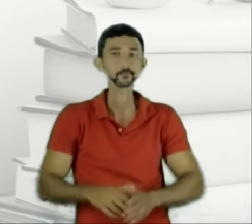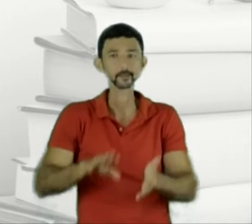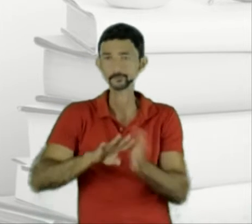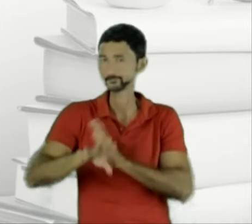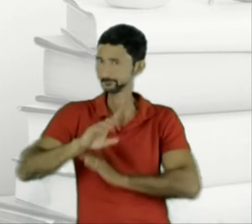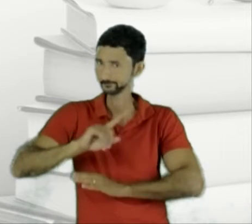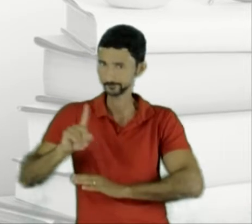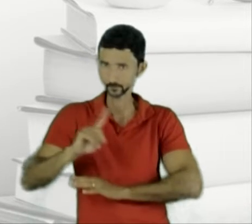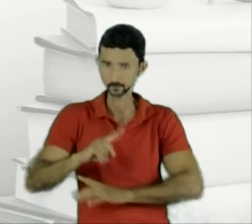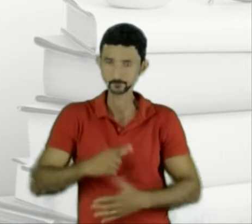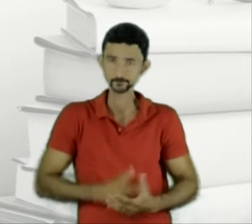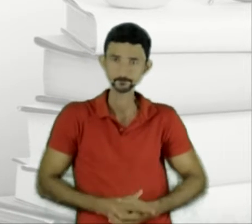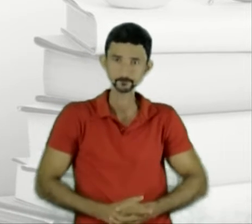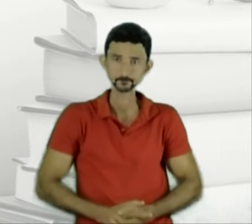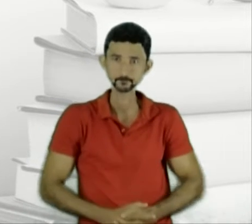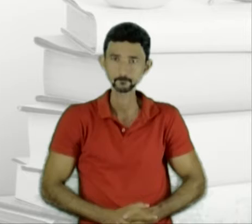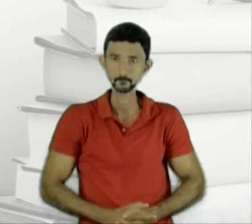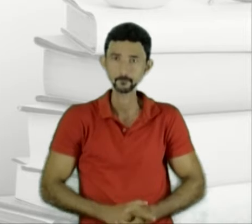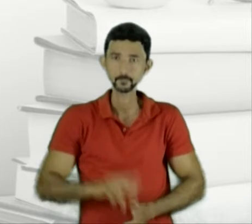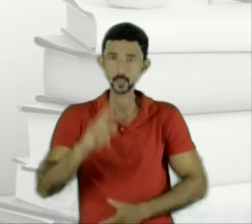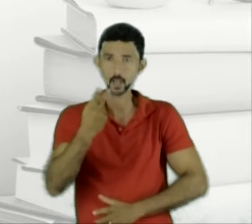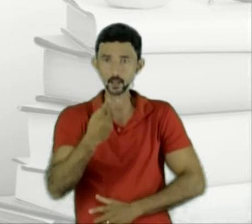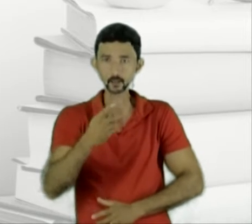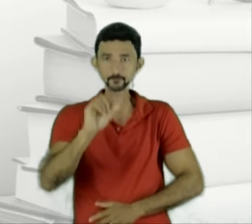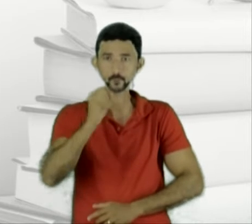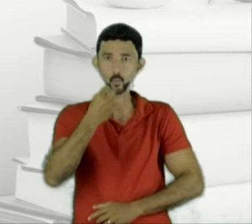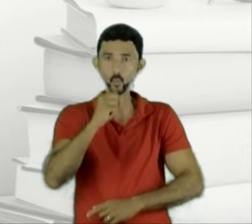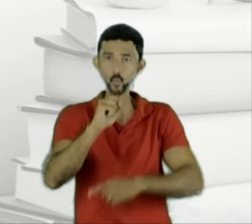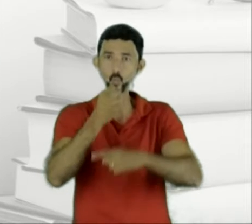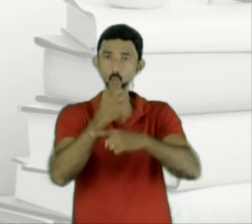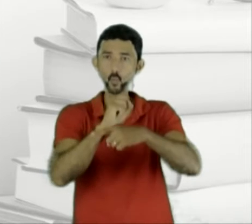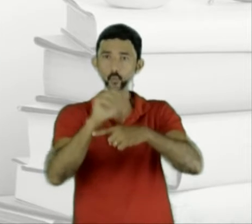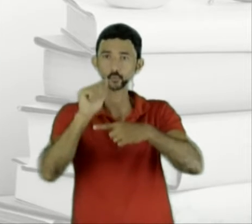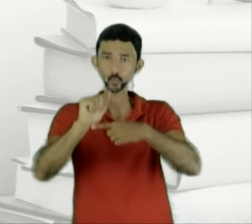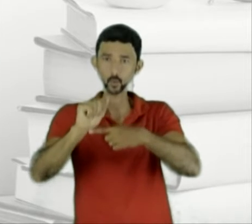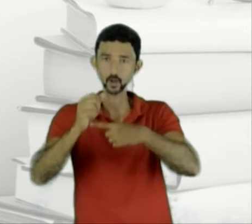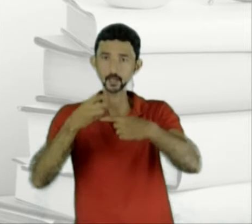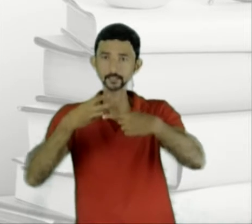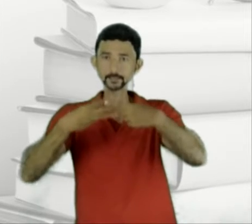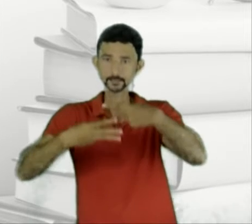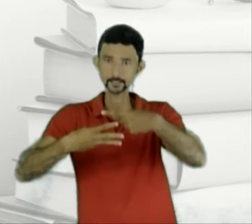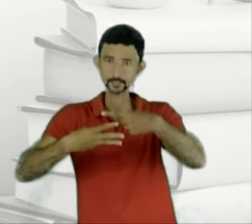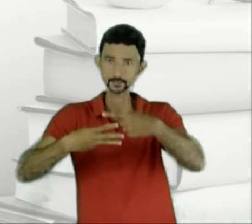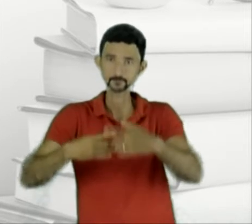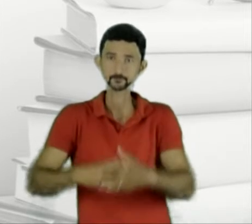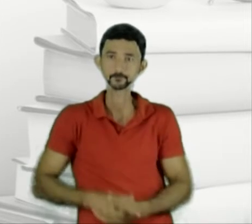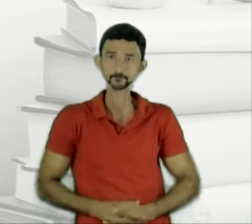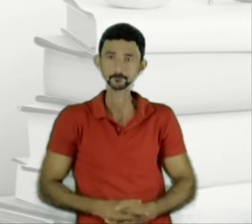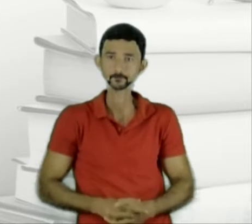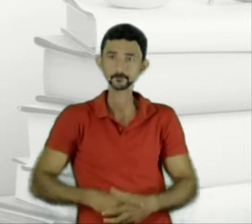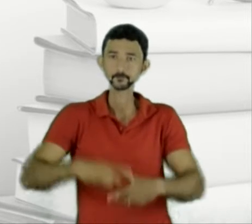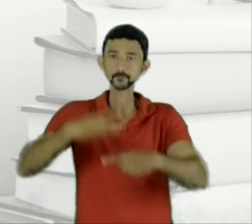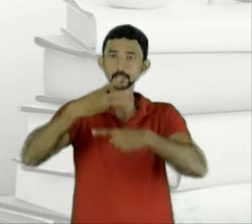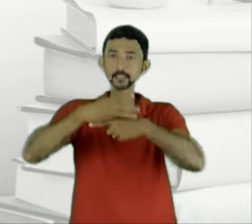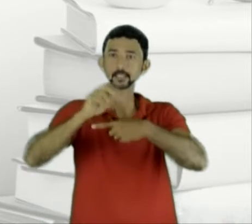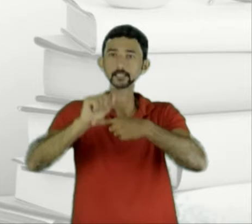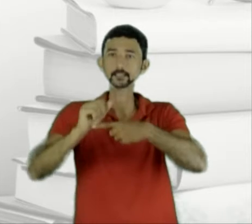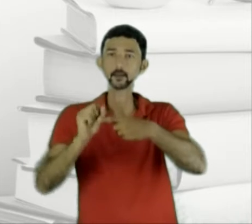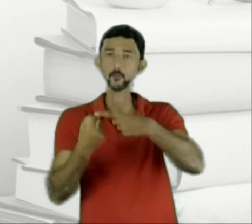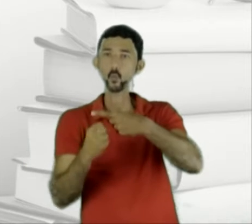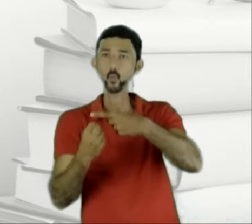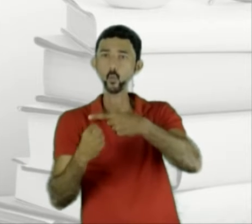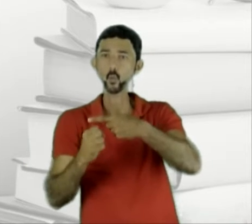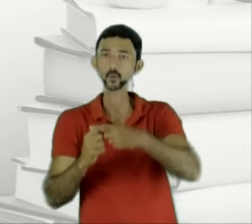não são semelhantes. 8a sobre 3, ou 8a, 8 terços de A, e 3A